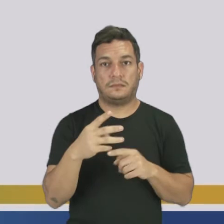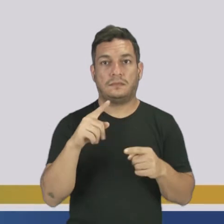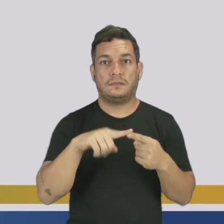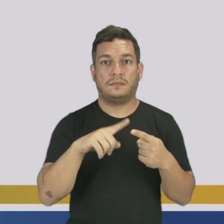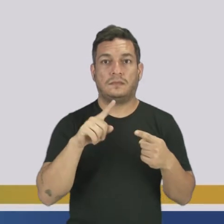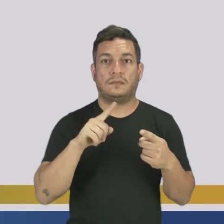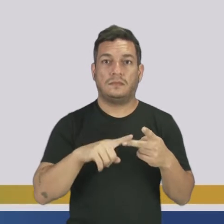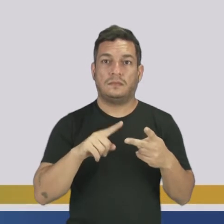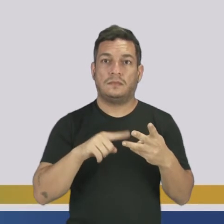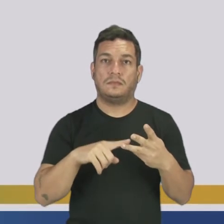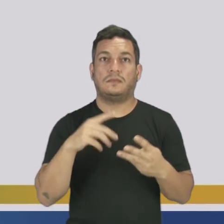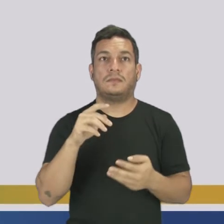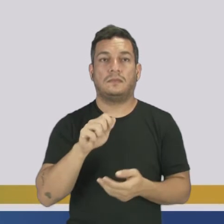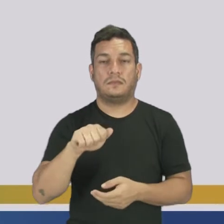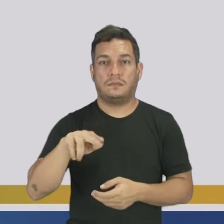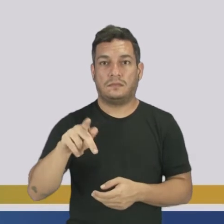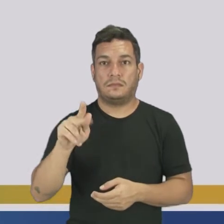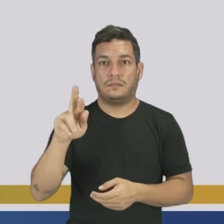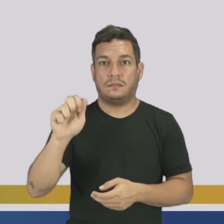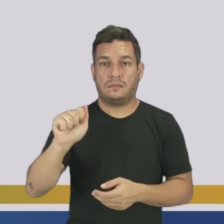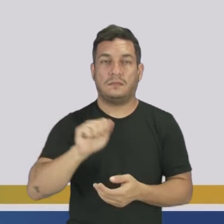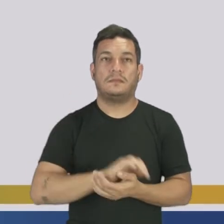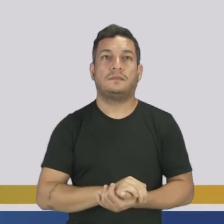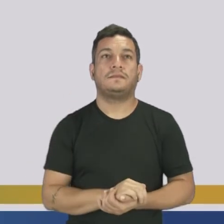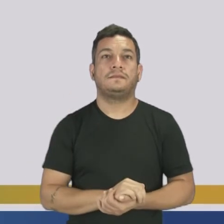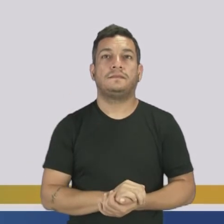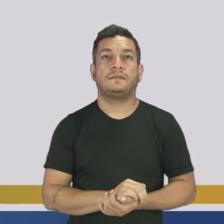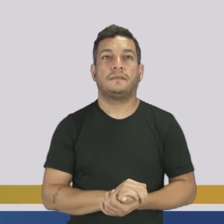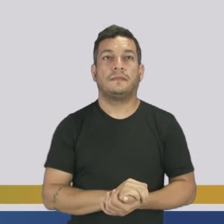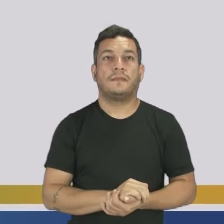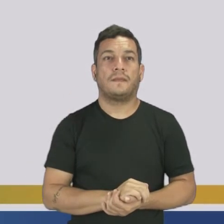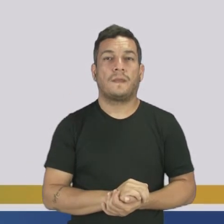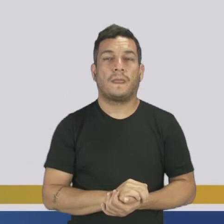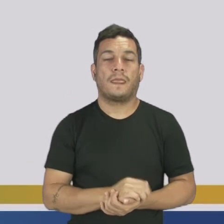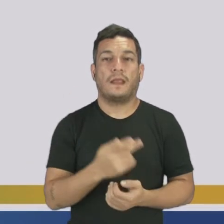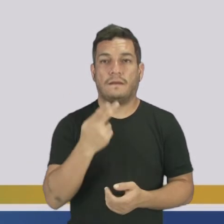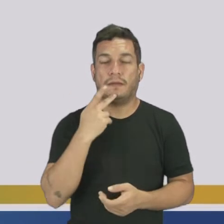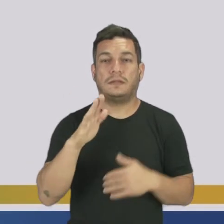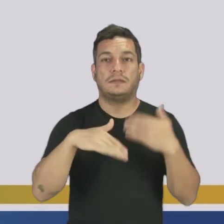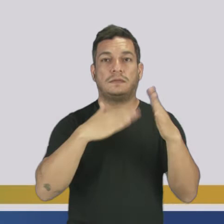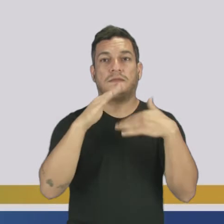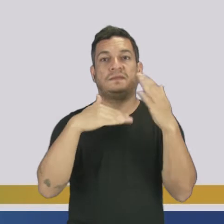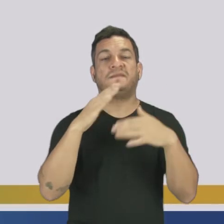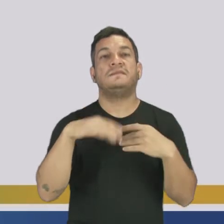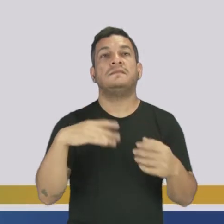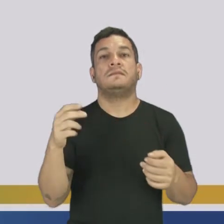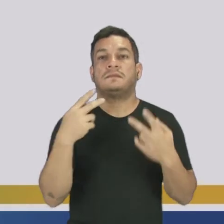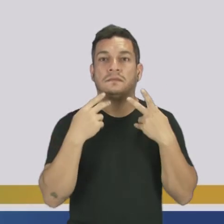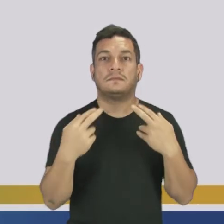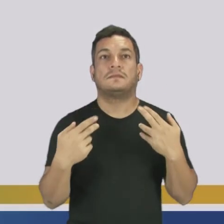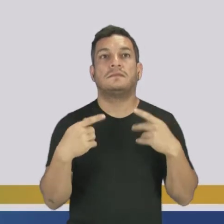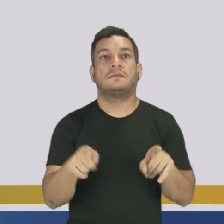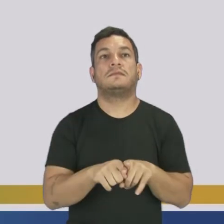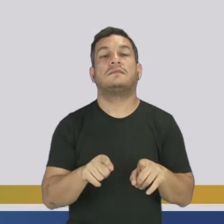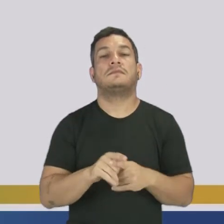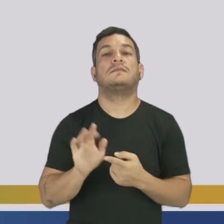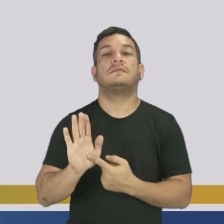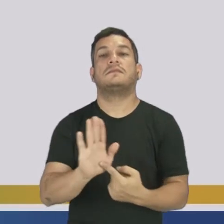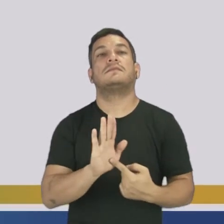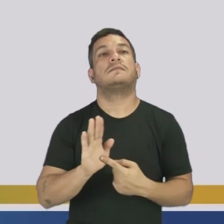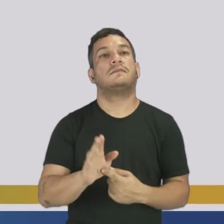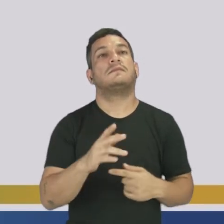Angra 2 e Angra 3. E aí se a gente fala de evolução e de inovação, eu trouxe aqui para